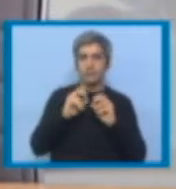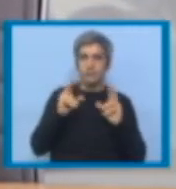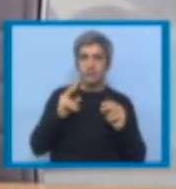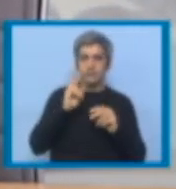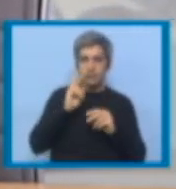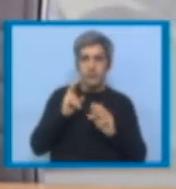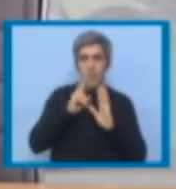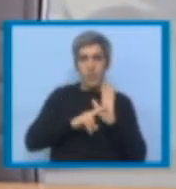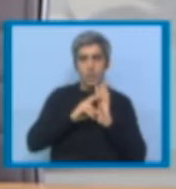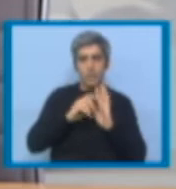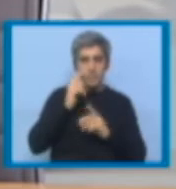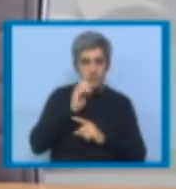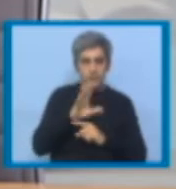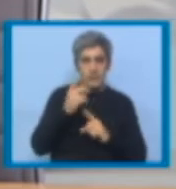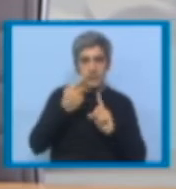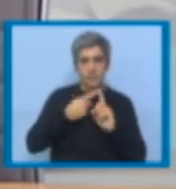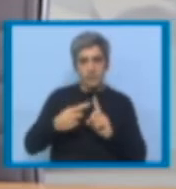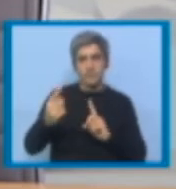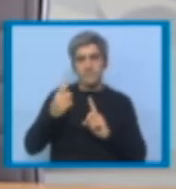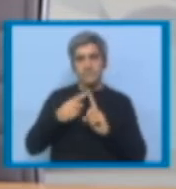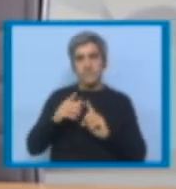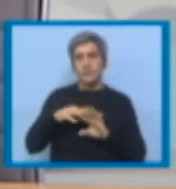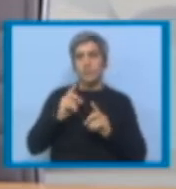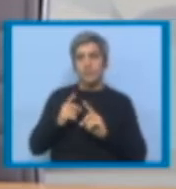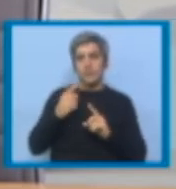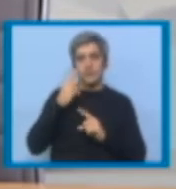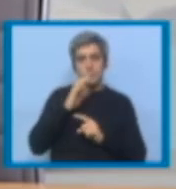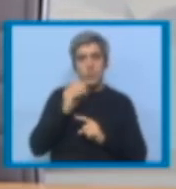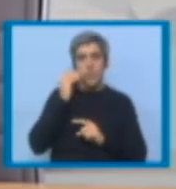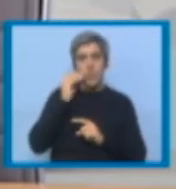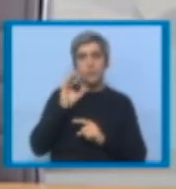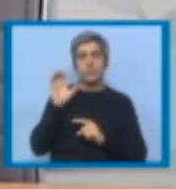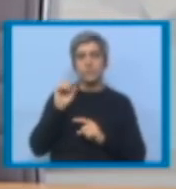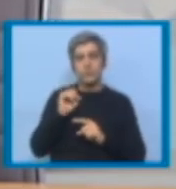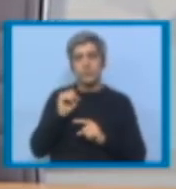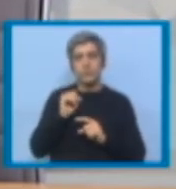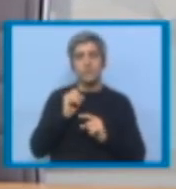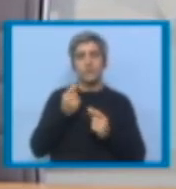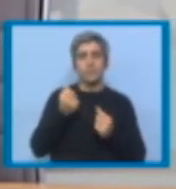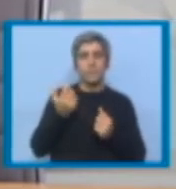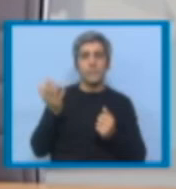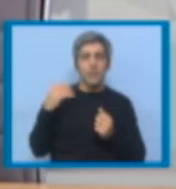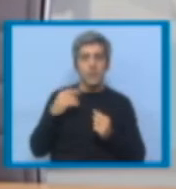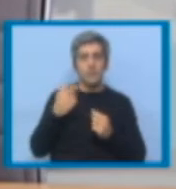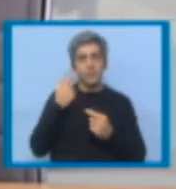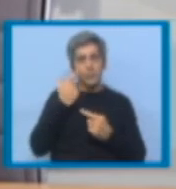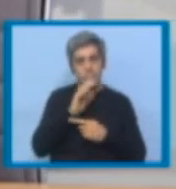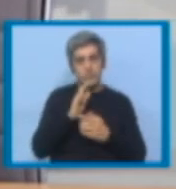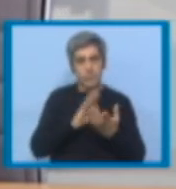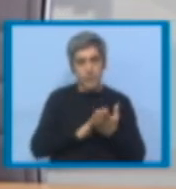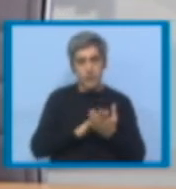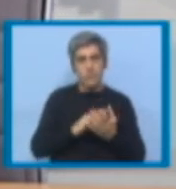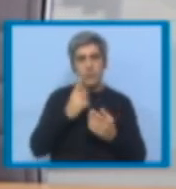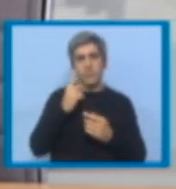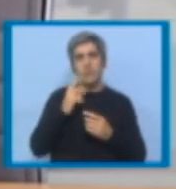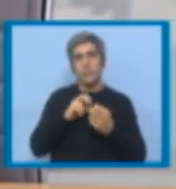publicar relatórios semanais do que ia fazendo e de como ia aplicando os fundos. Eu acho que uma parte